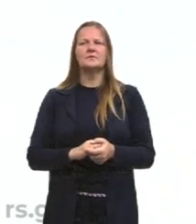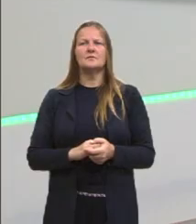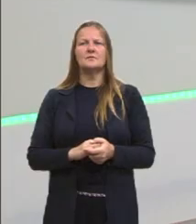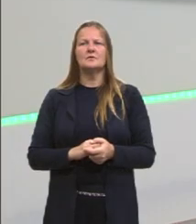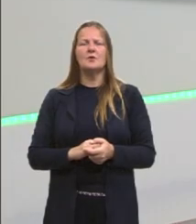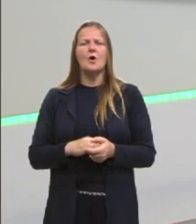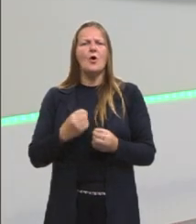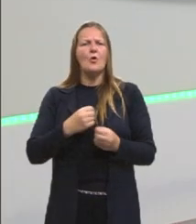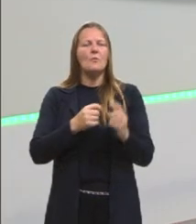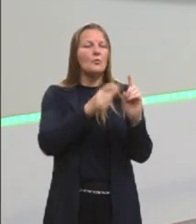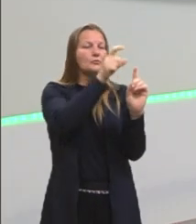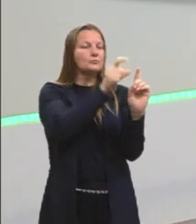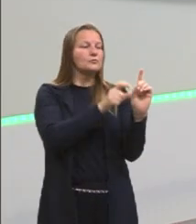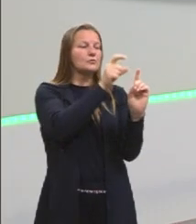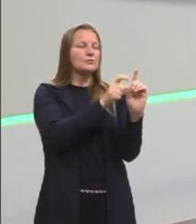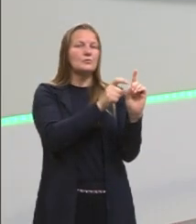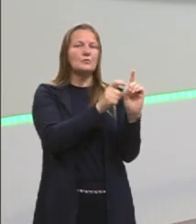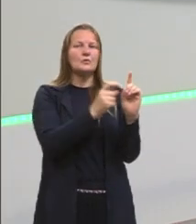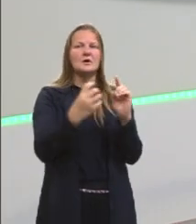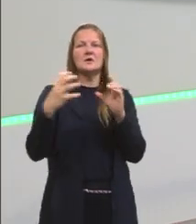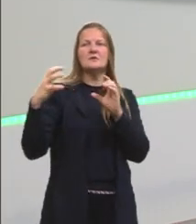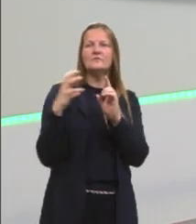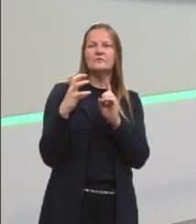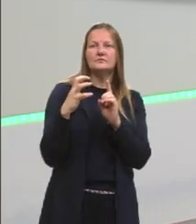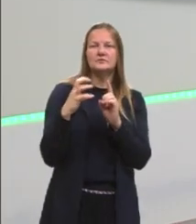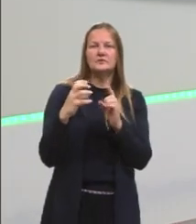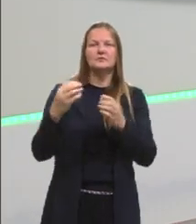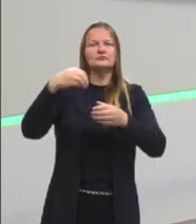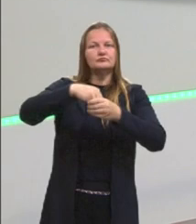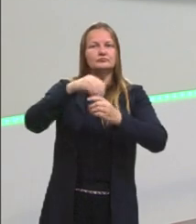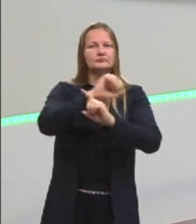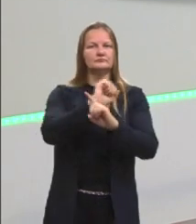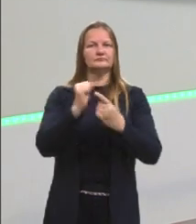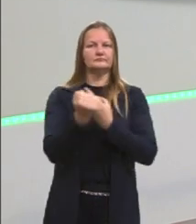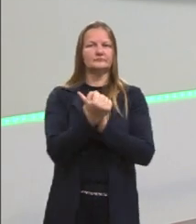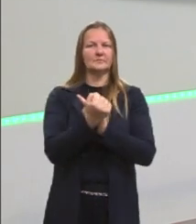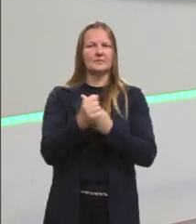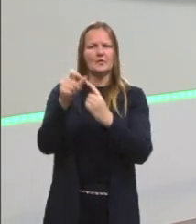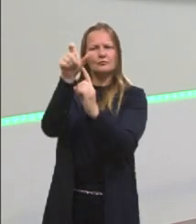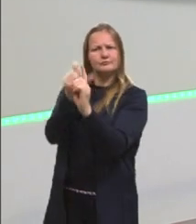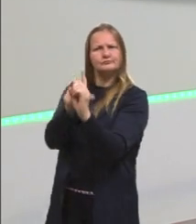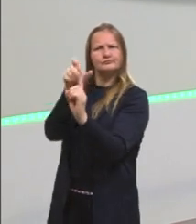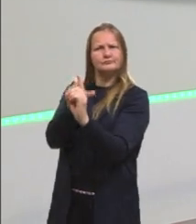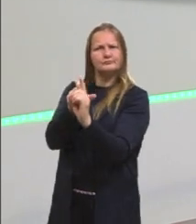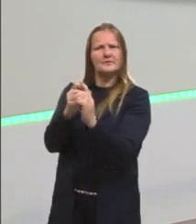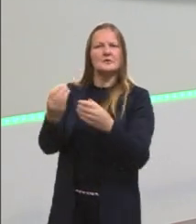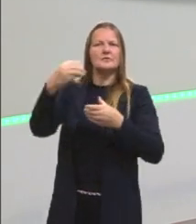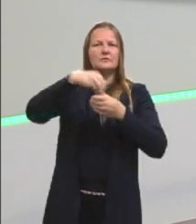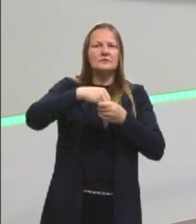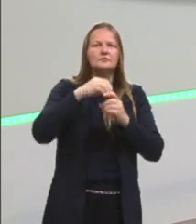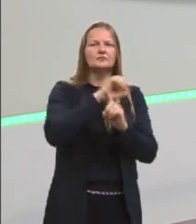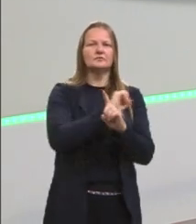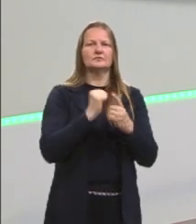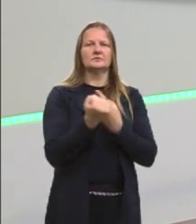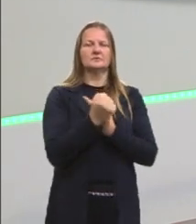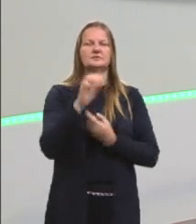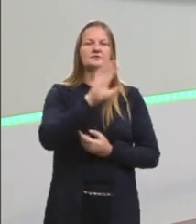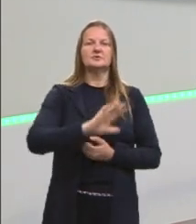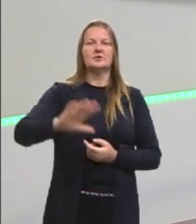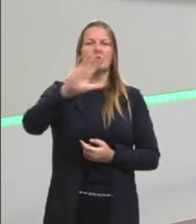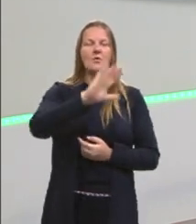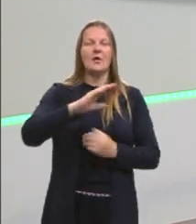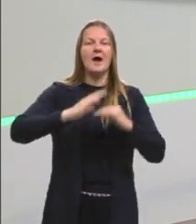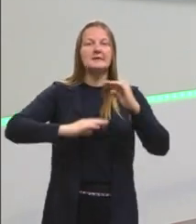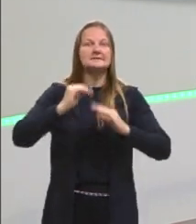como o indivíduo interfere na teoria da ação social como o indivíduo interfere na sociedade e também como ação social